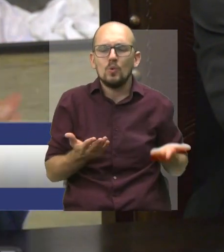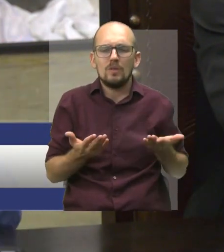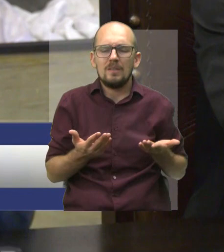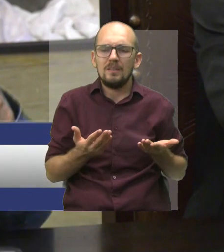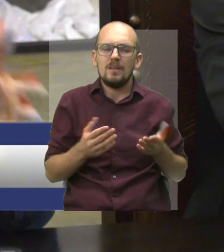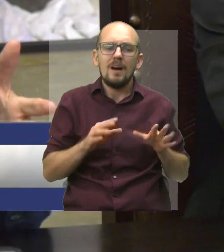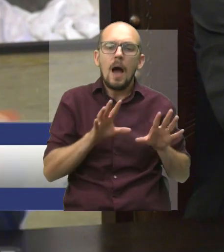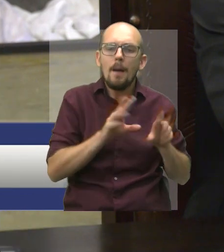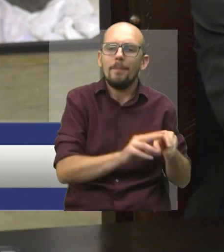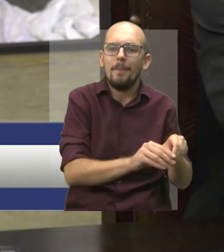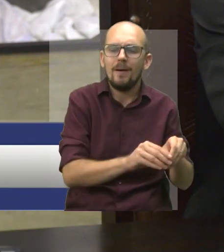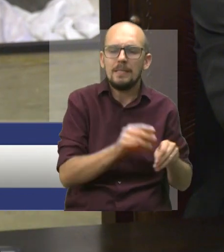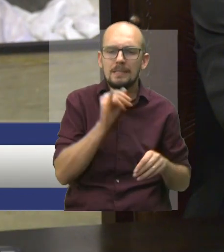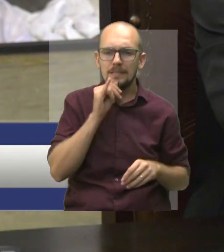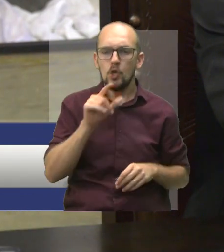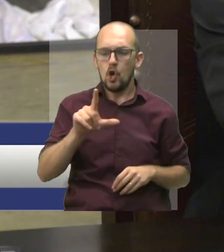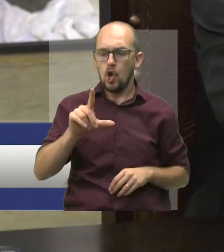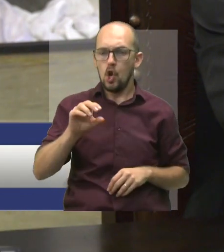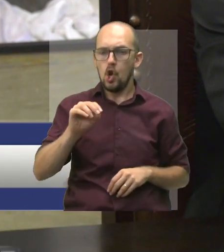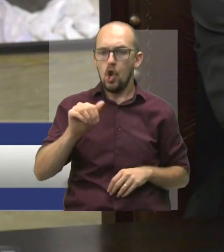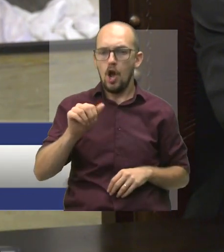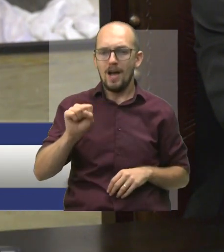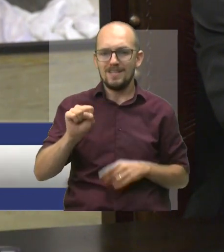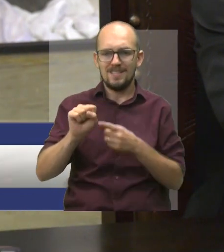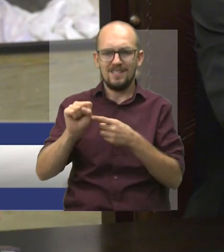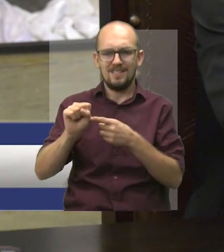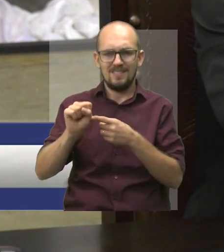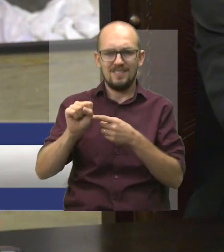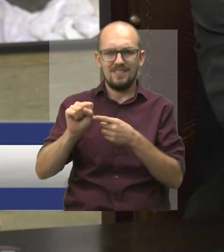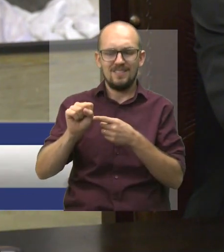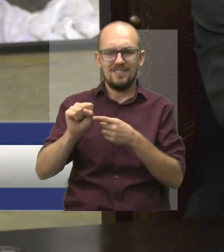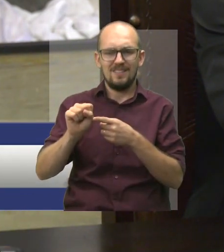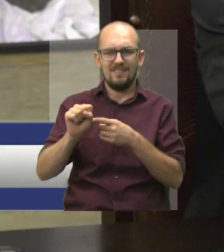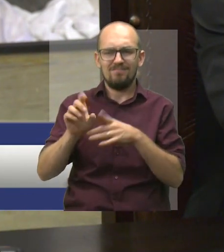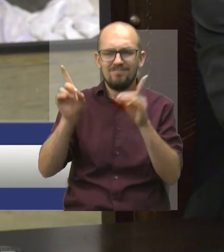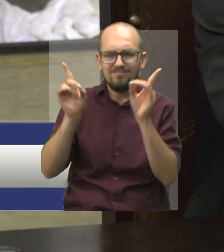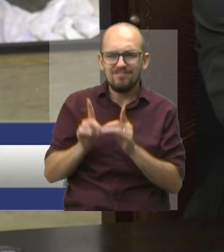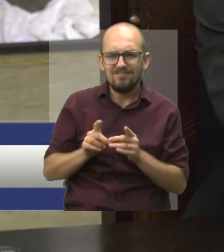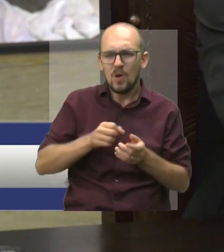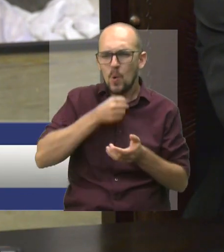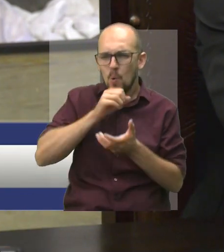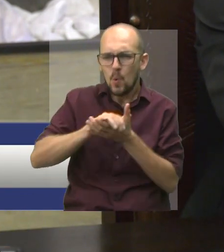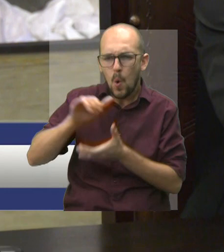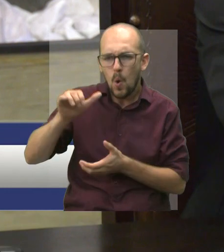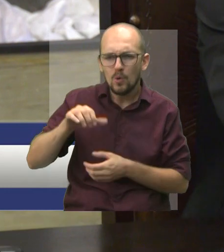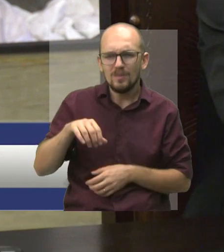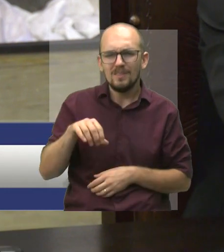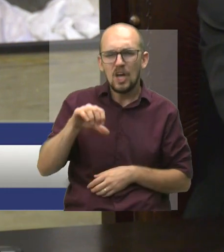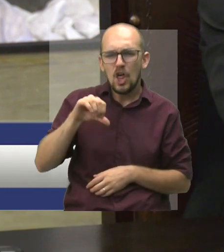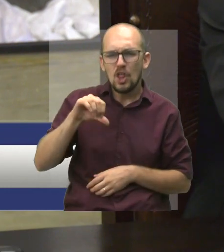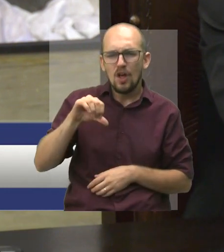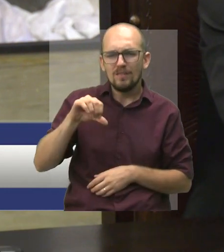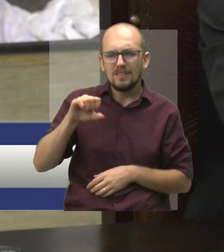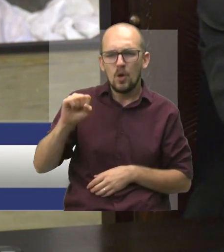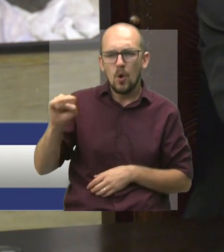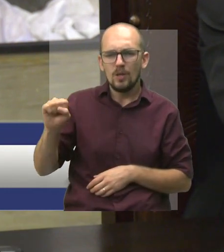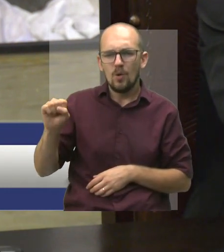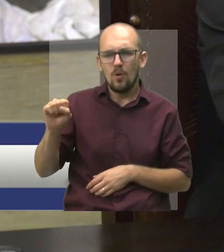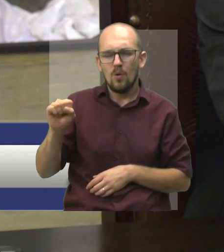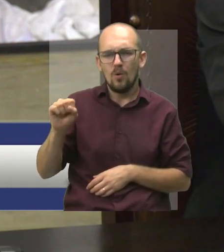não é benefício da LOAS, uma assistência da LOAS, de R$ 998, que é o salário mínimo, passar para